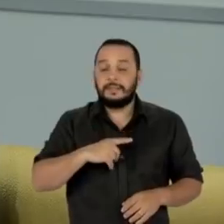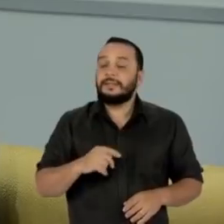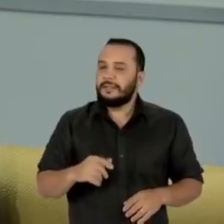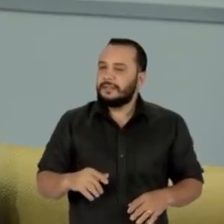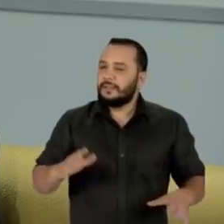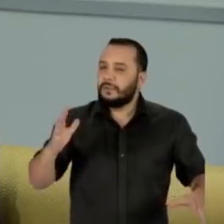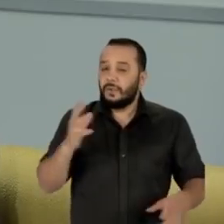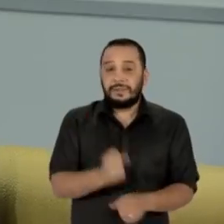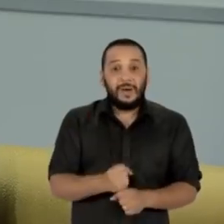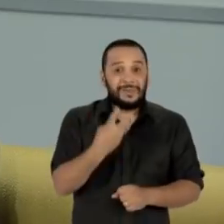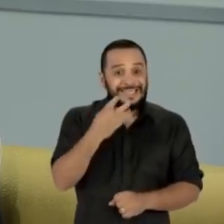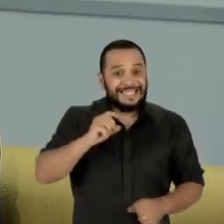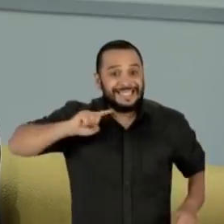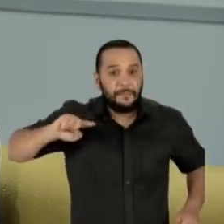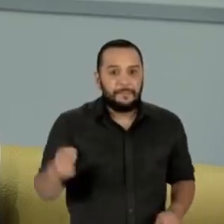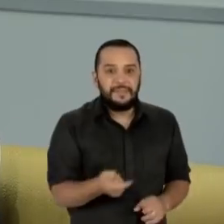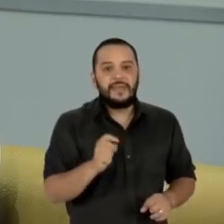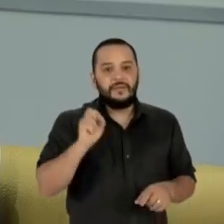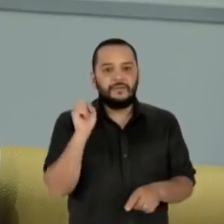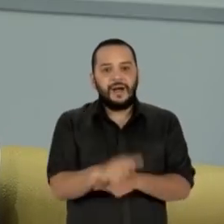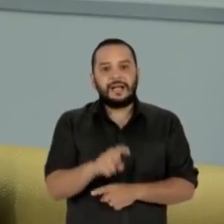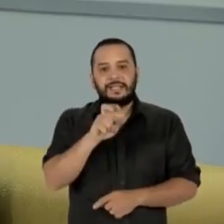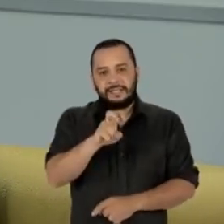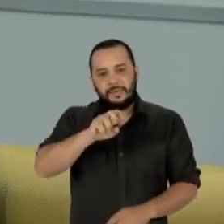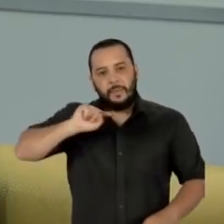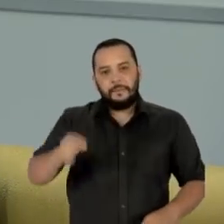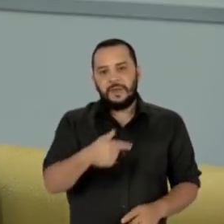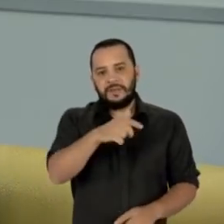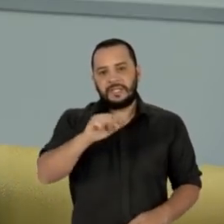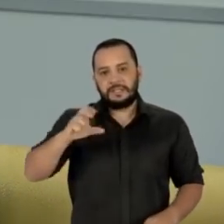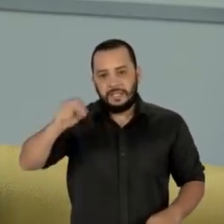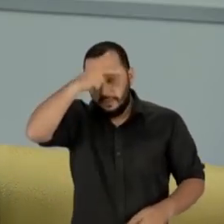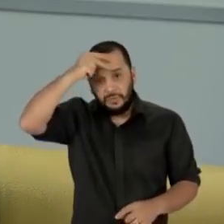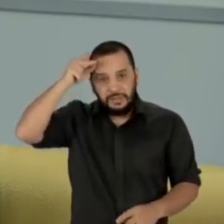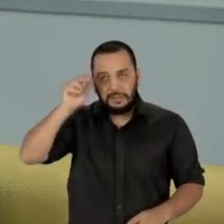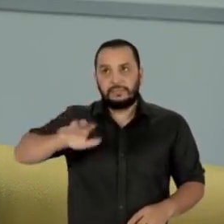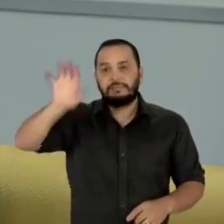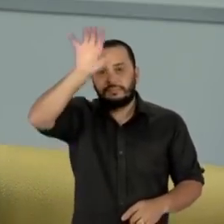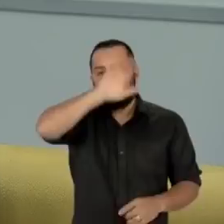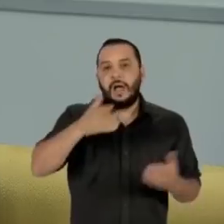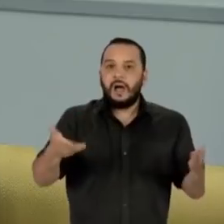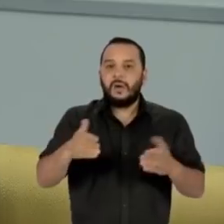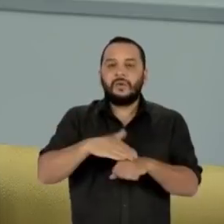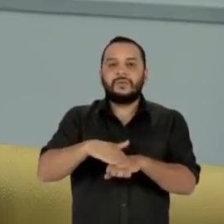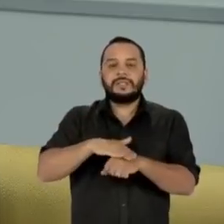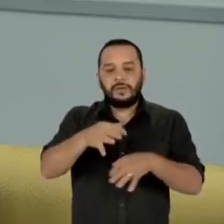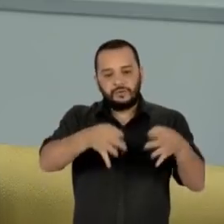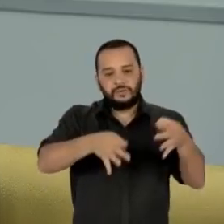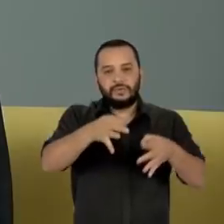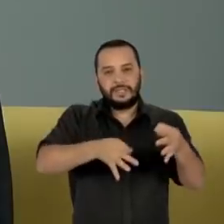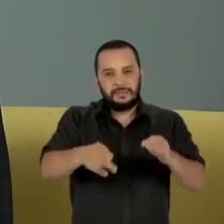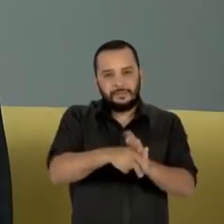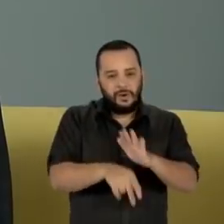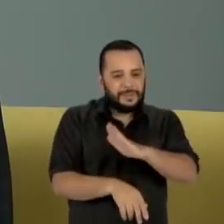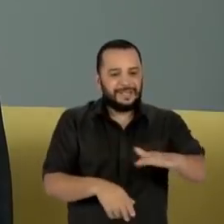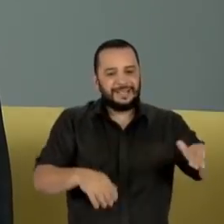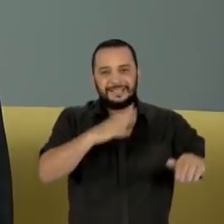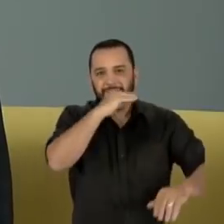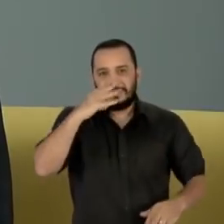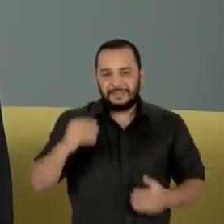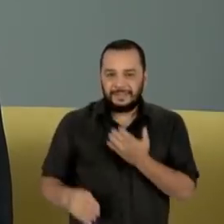ao todo são 30 mil vagas em 5.700 municípios sobre isso a gente conversa agora com juiz da vara da infância e da juventude